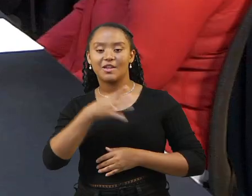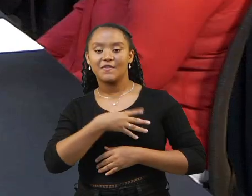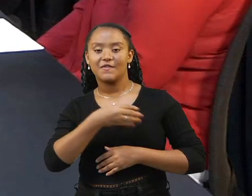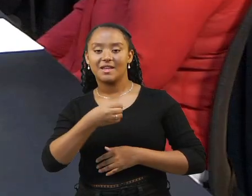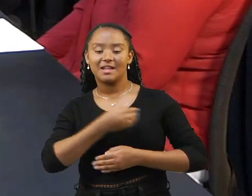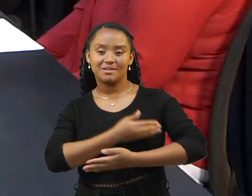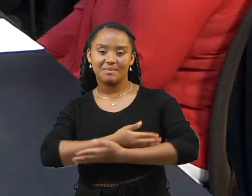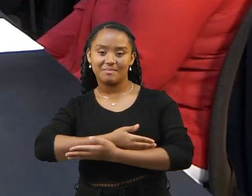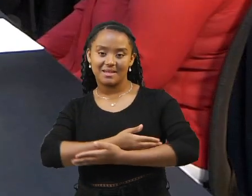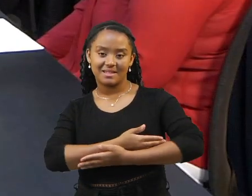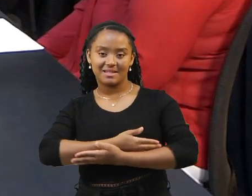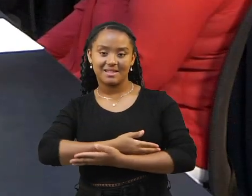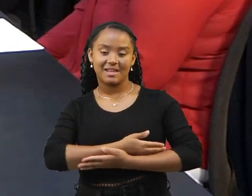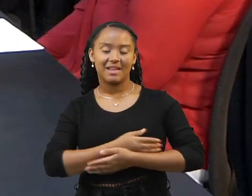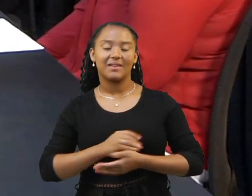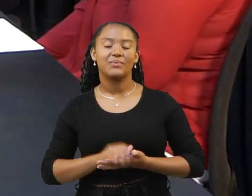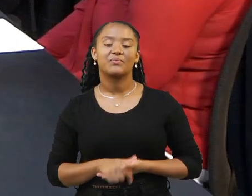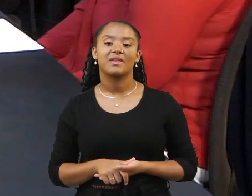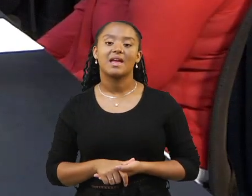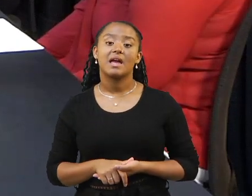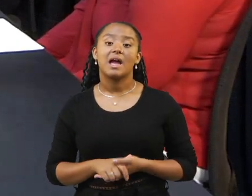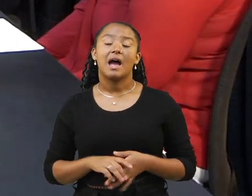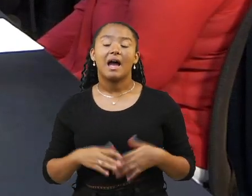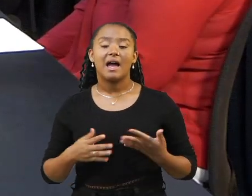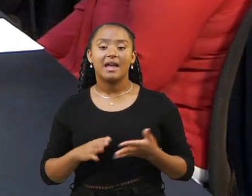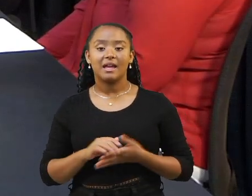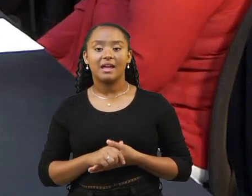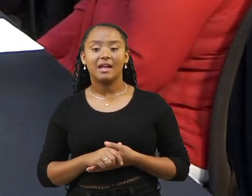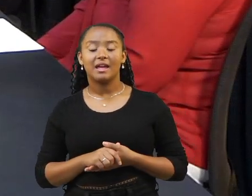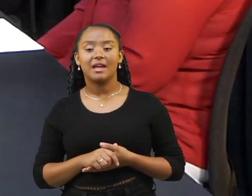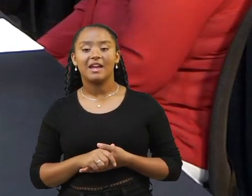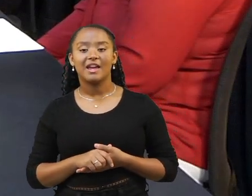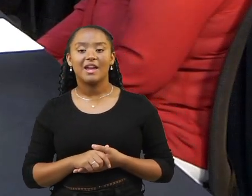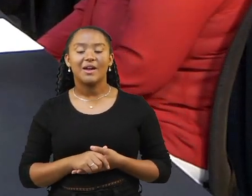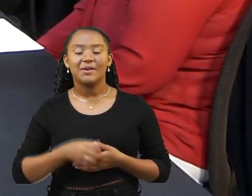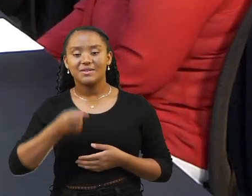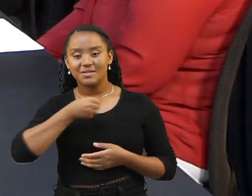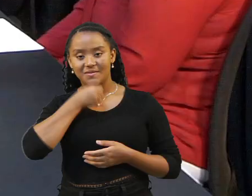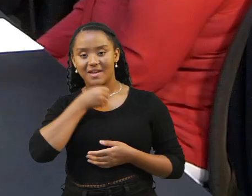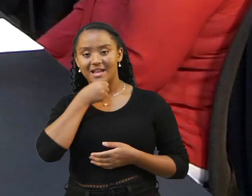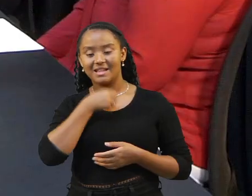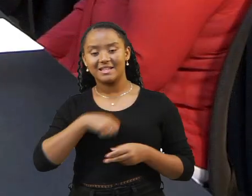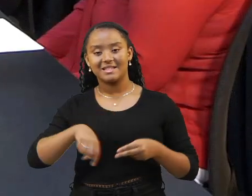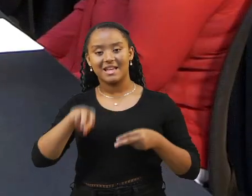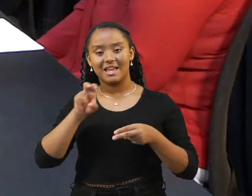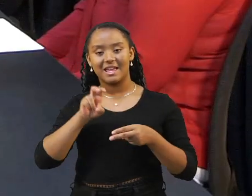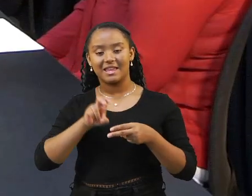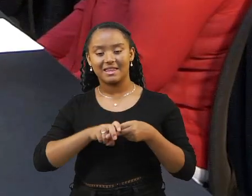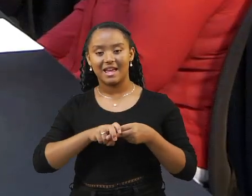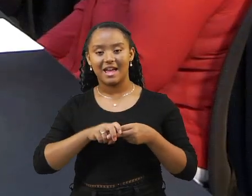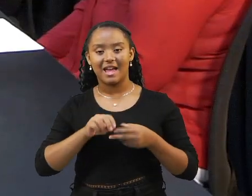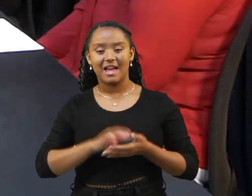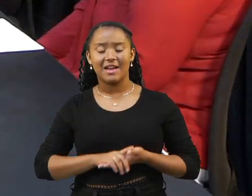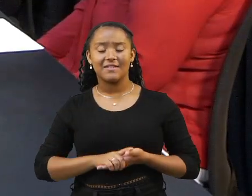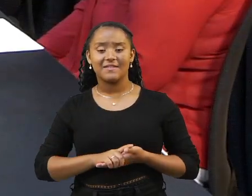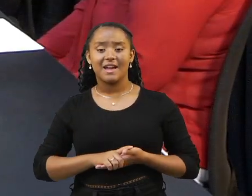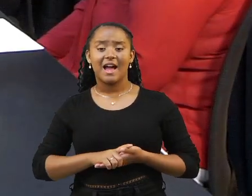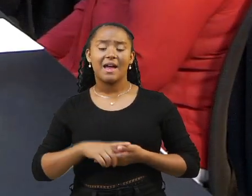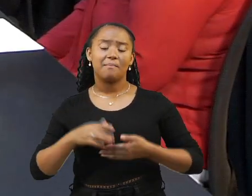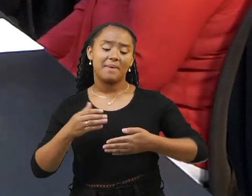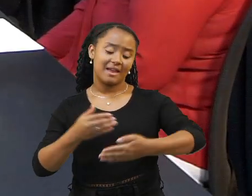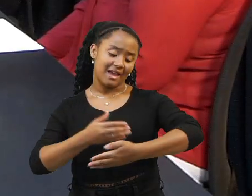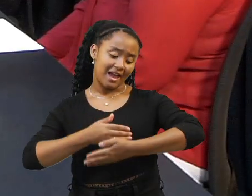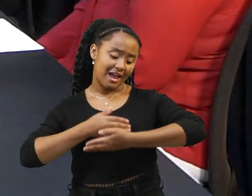tinham netinhos ou filhinhos nenê, né? E elas levaram, e as pessoas pegaram, os idosinhos sentados na